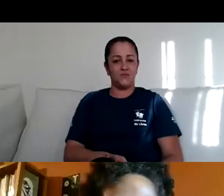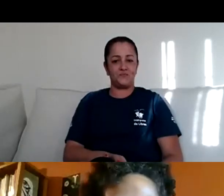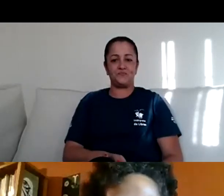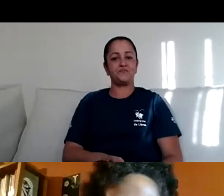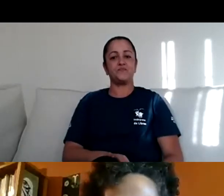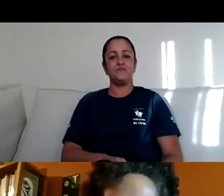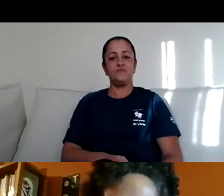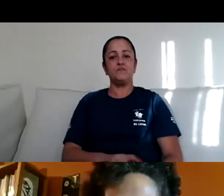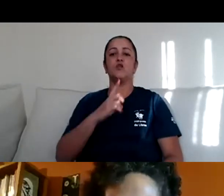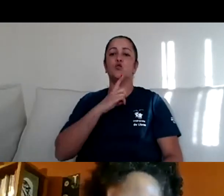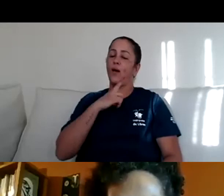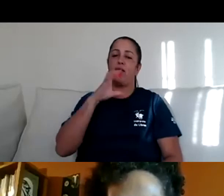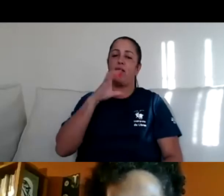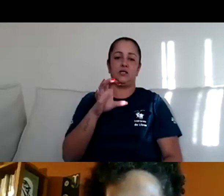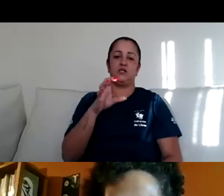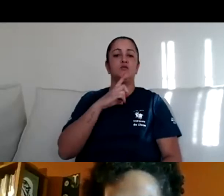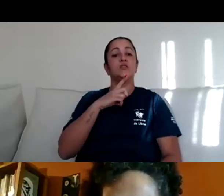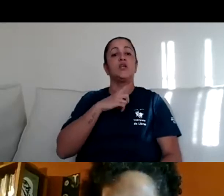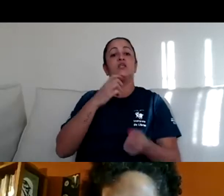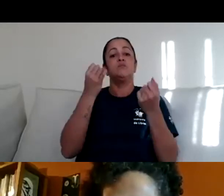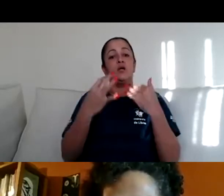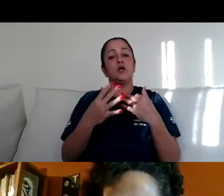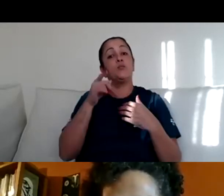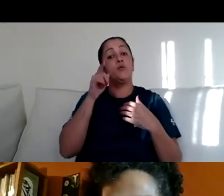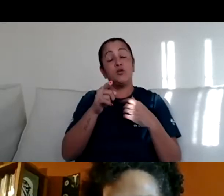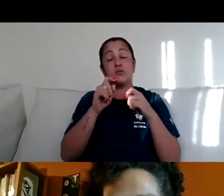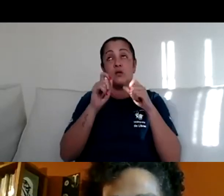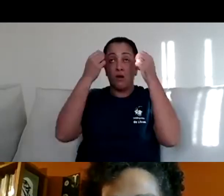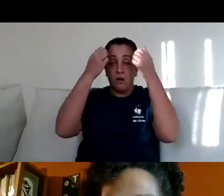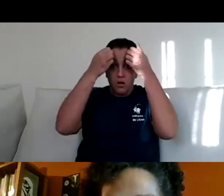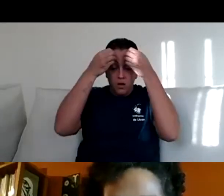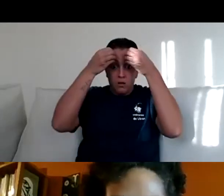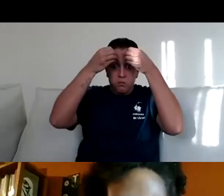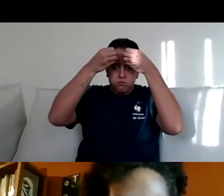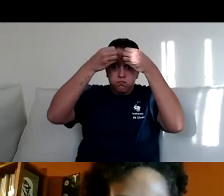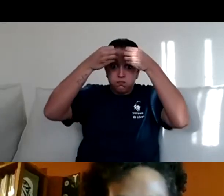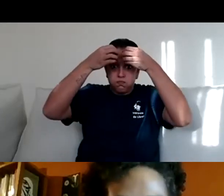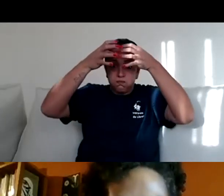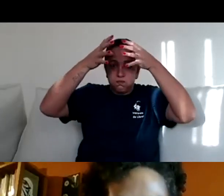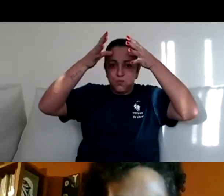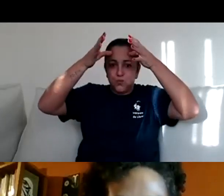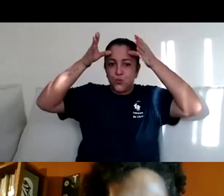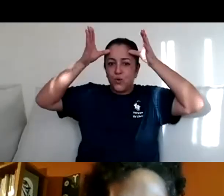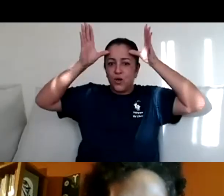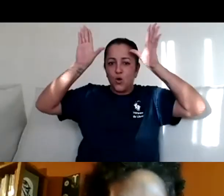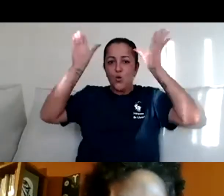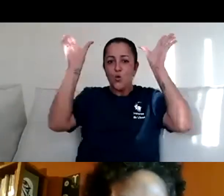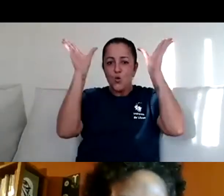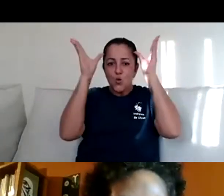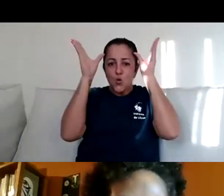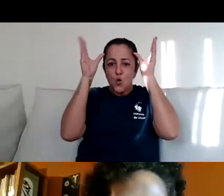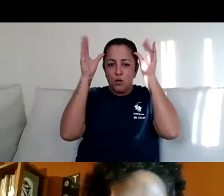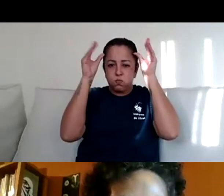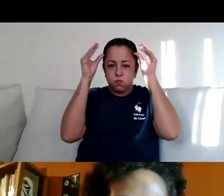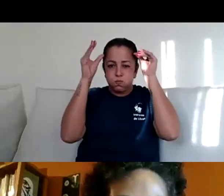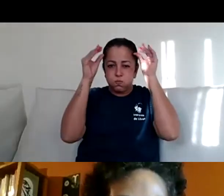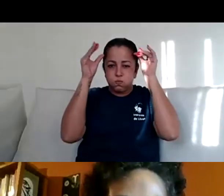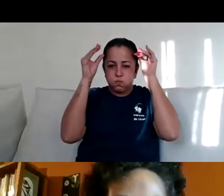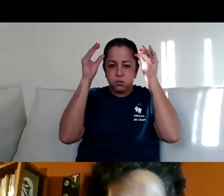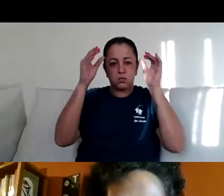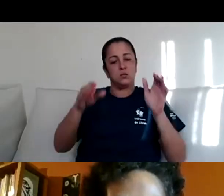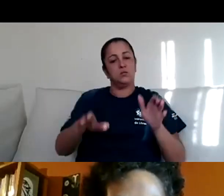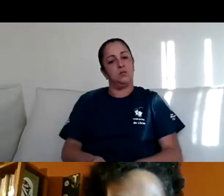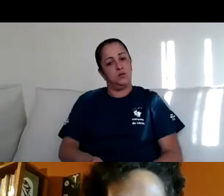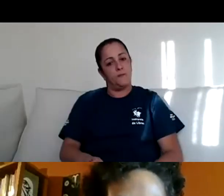gente está dizendo para você ampliar suas possibilidades, para você ampliar o seu conhecimento. Por que nós lemos essas obras e